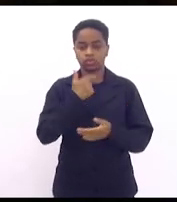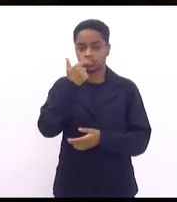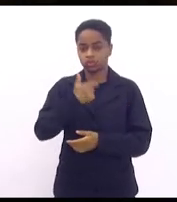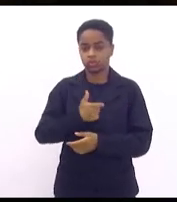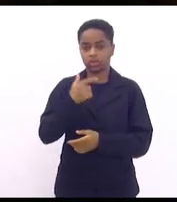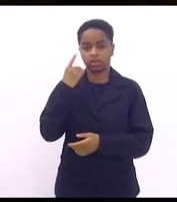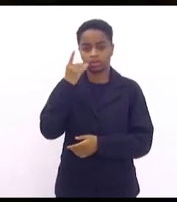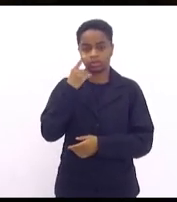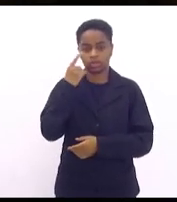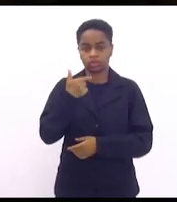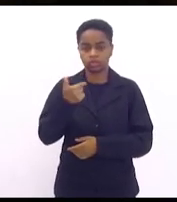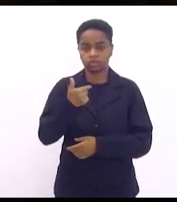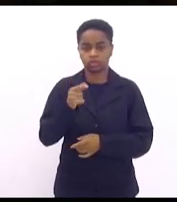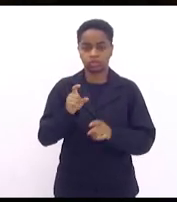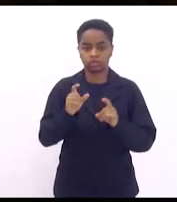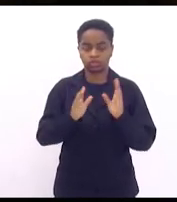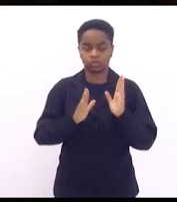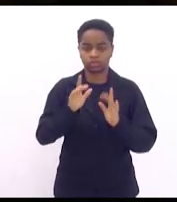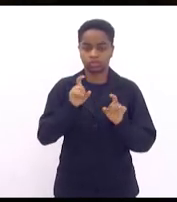questionamentos a fazer